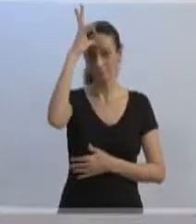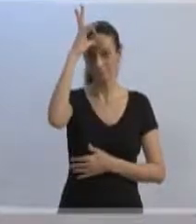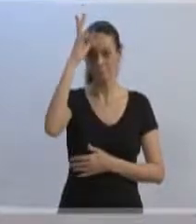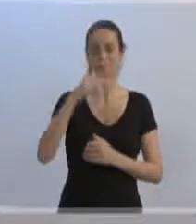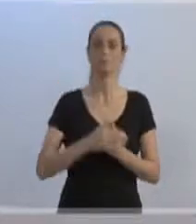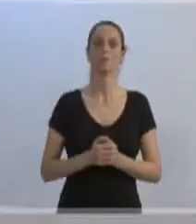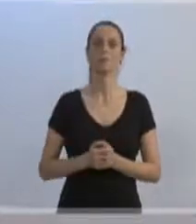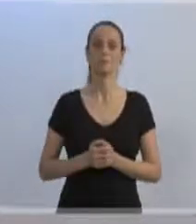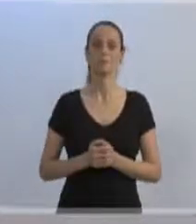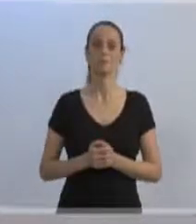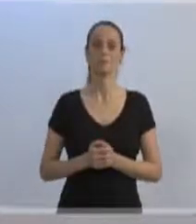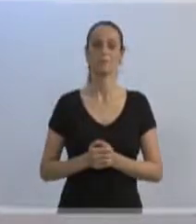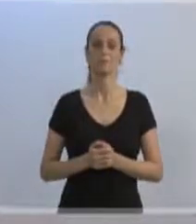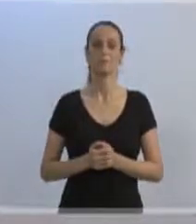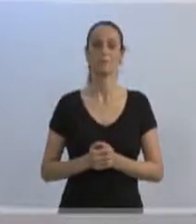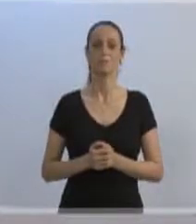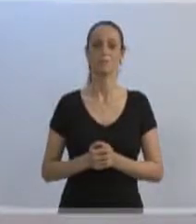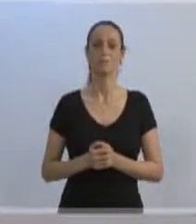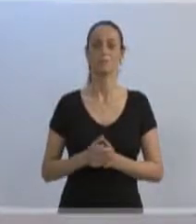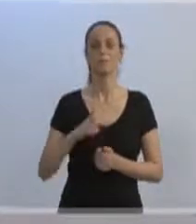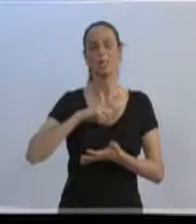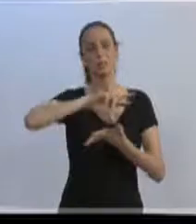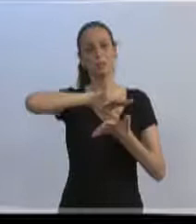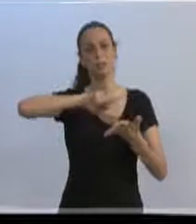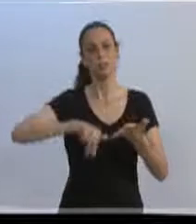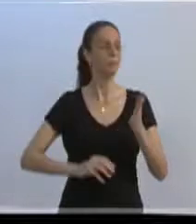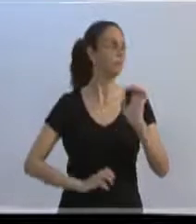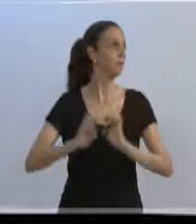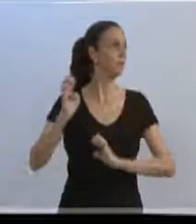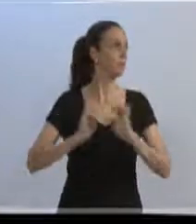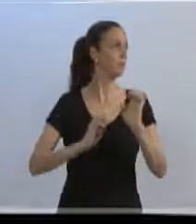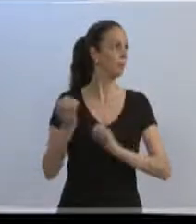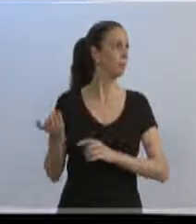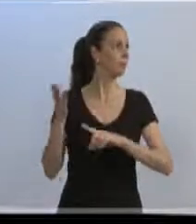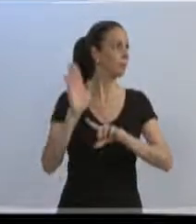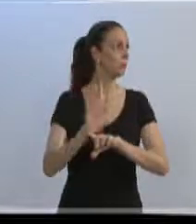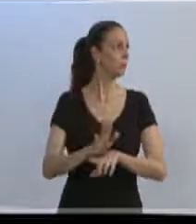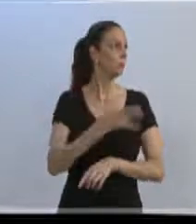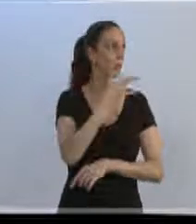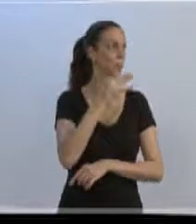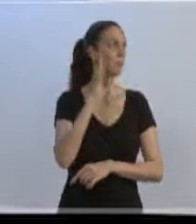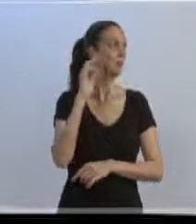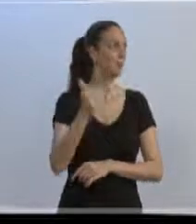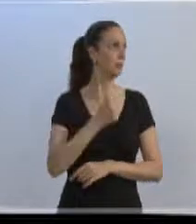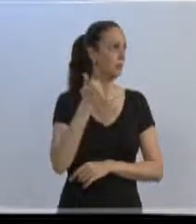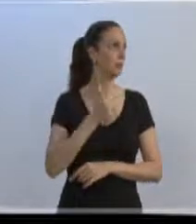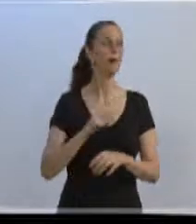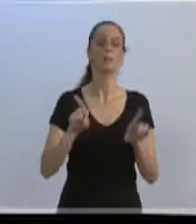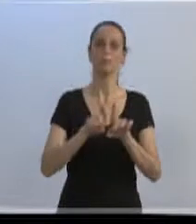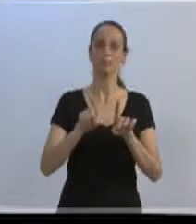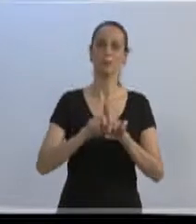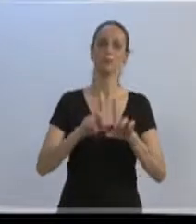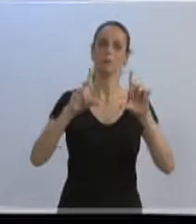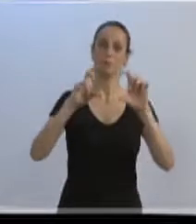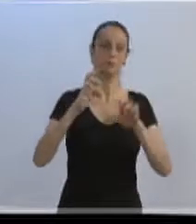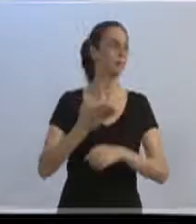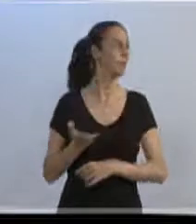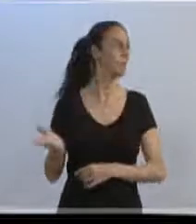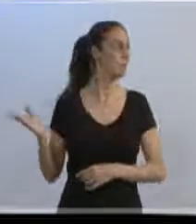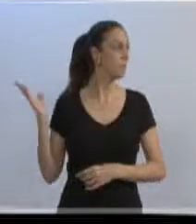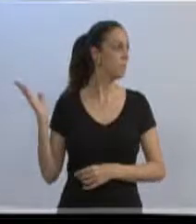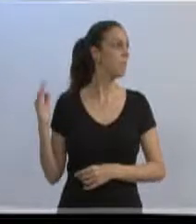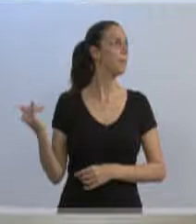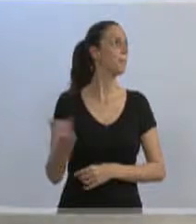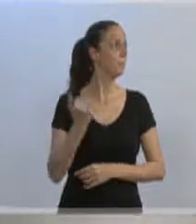também consta aqui em diversas empresas que ajudaram acho legal a gente até o tal poder aqui porque acho importante